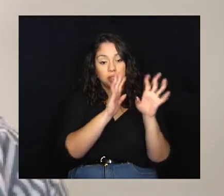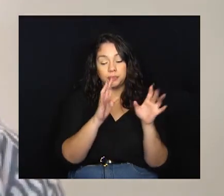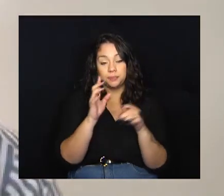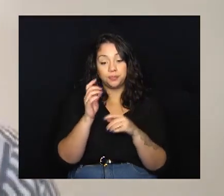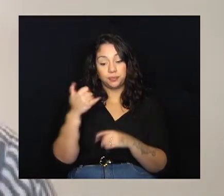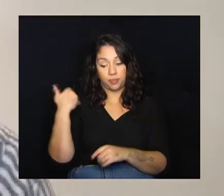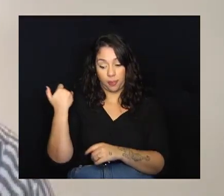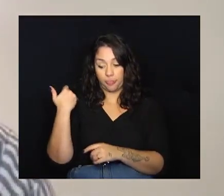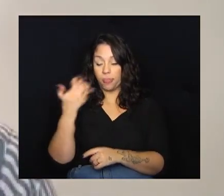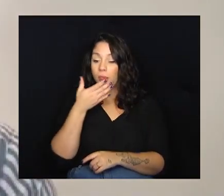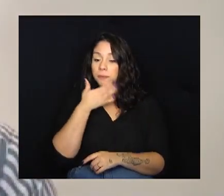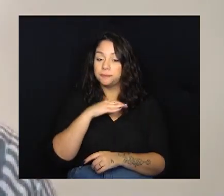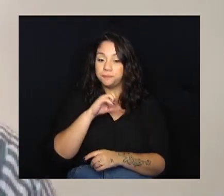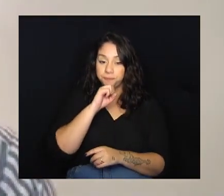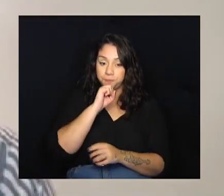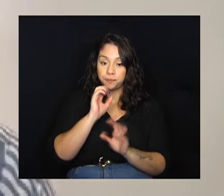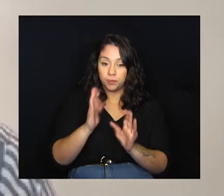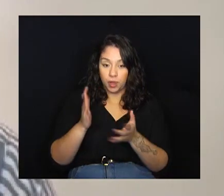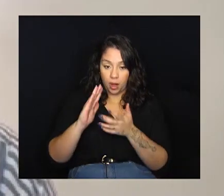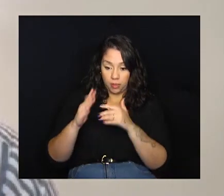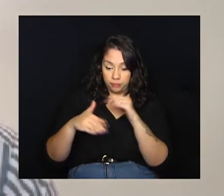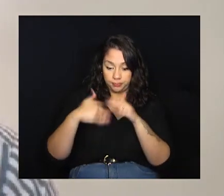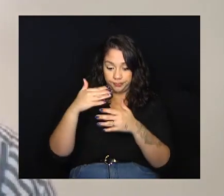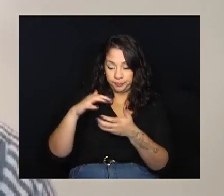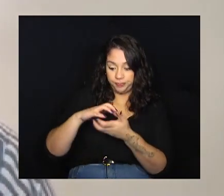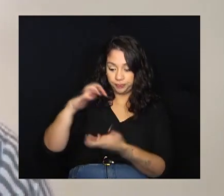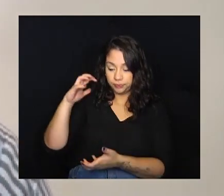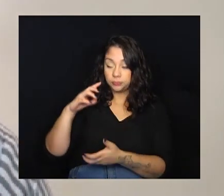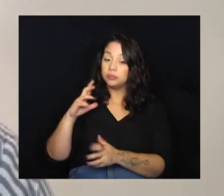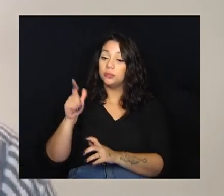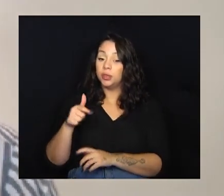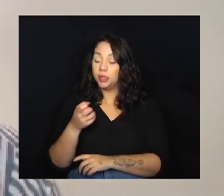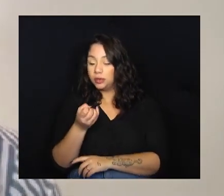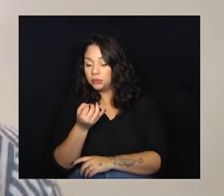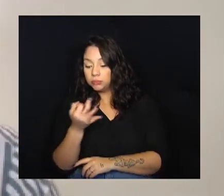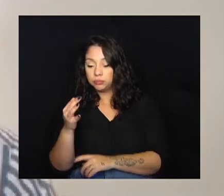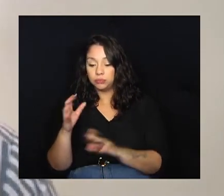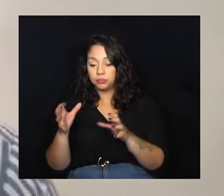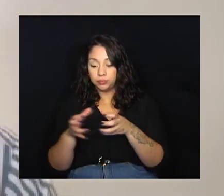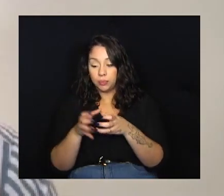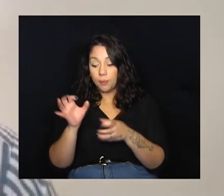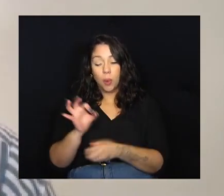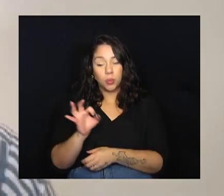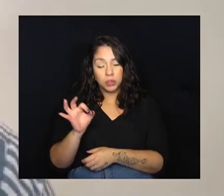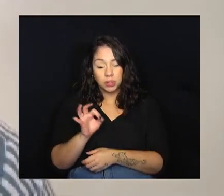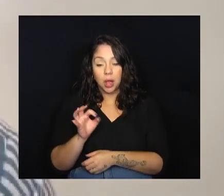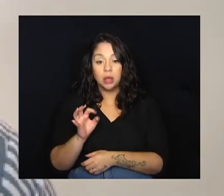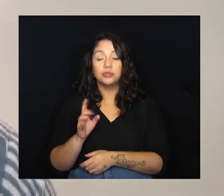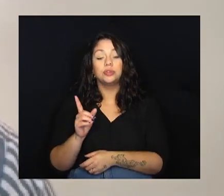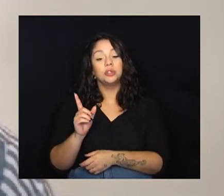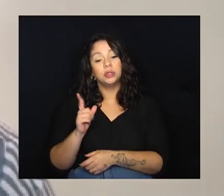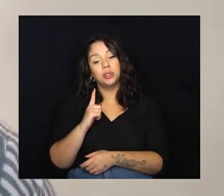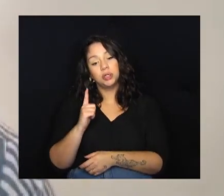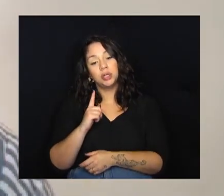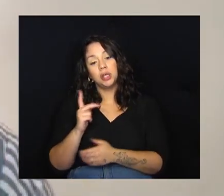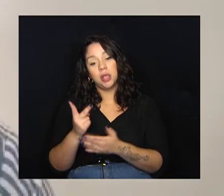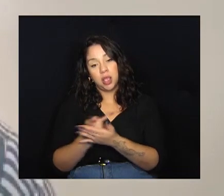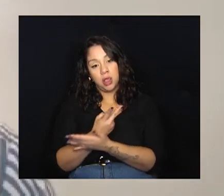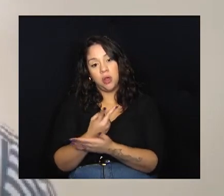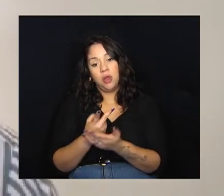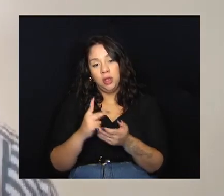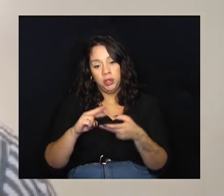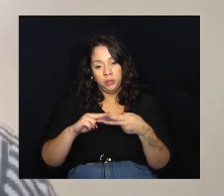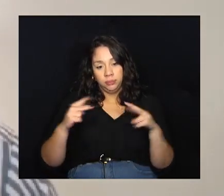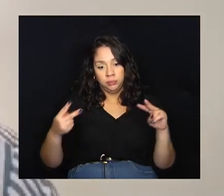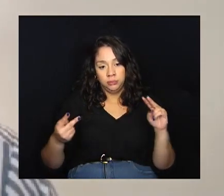a gente está falando de uma parte uma porcentagem das causas de autismo que são causadas por Esses errinhos genéticos